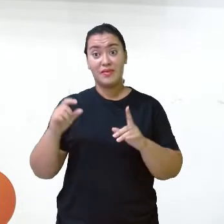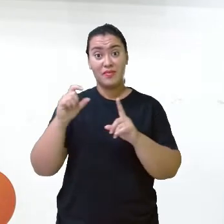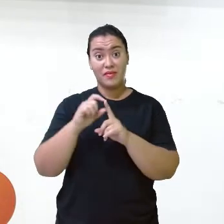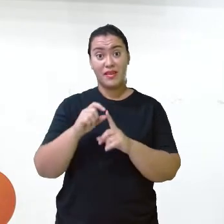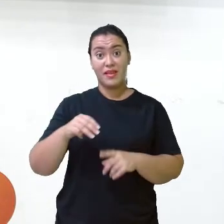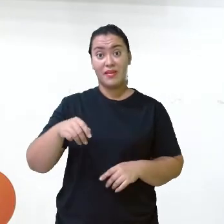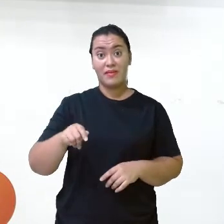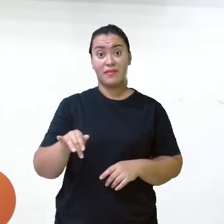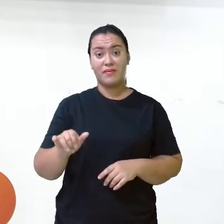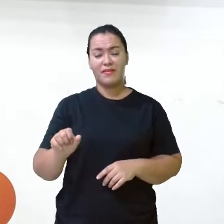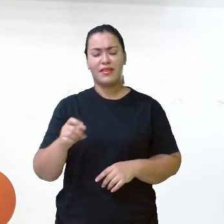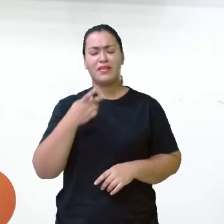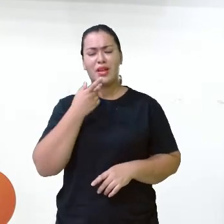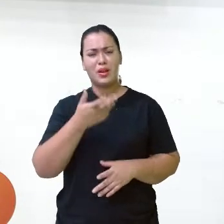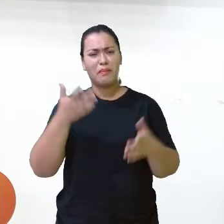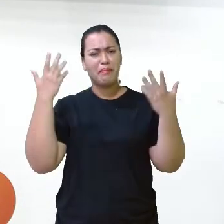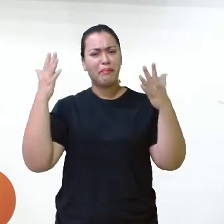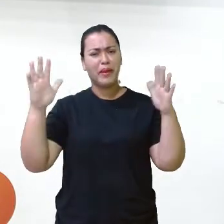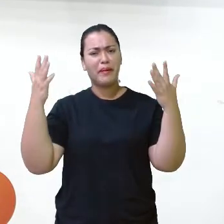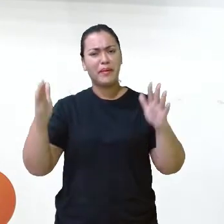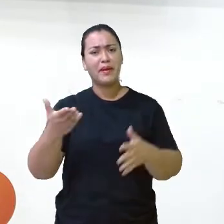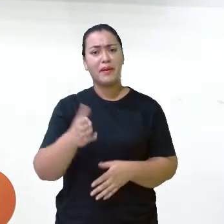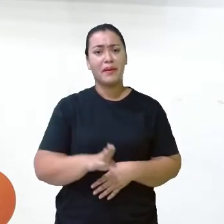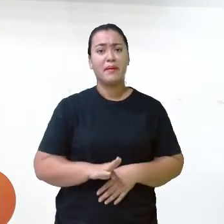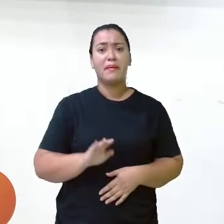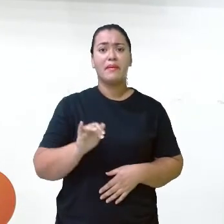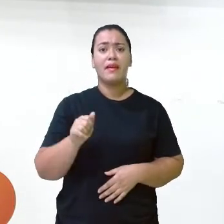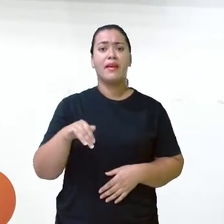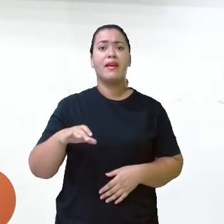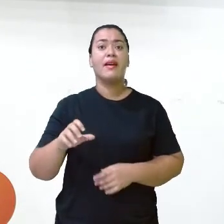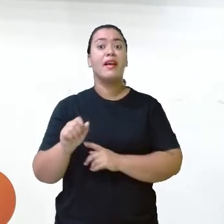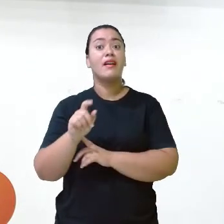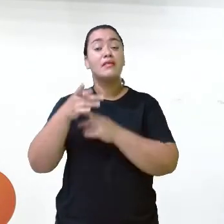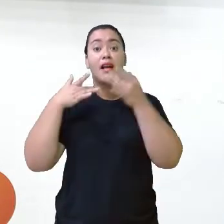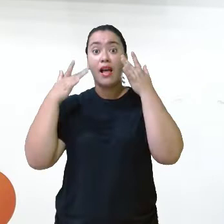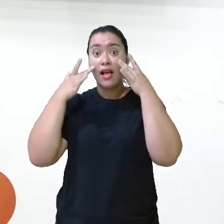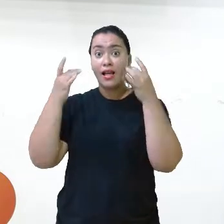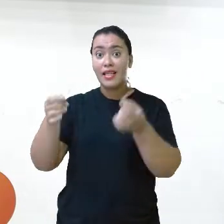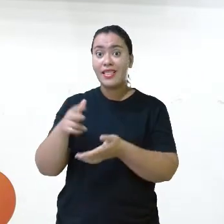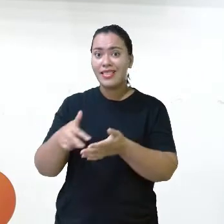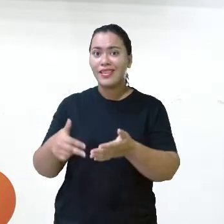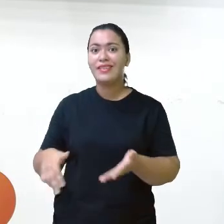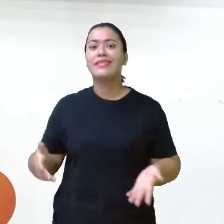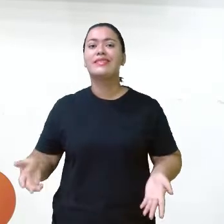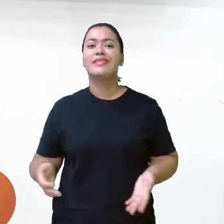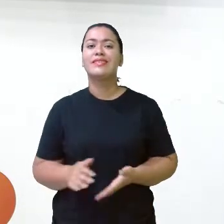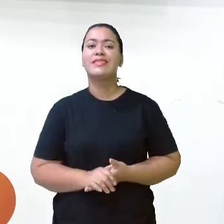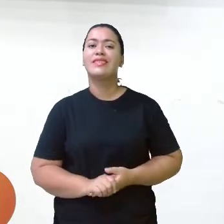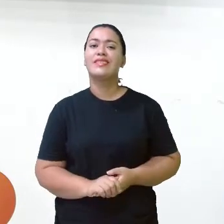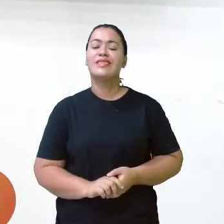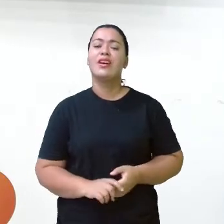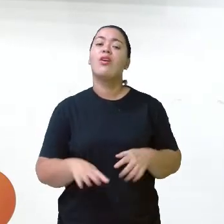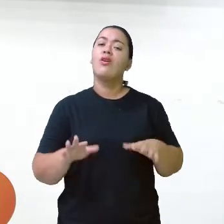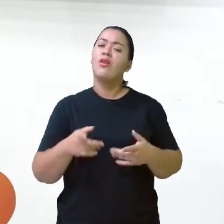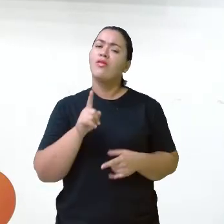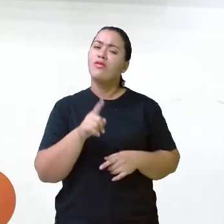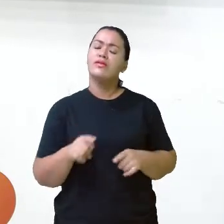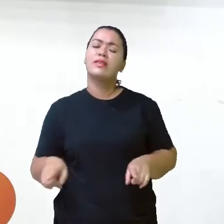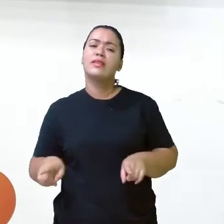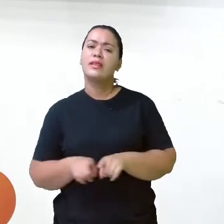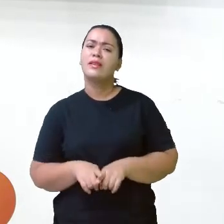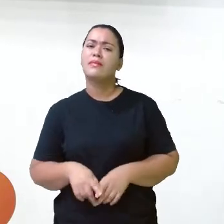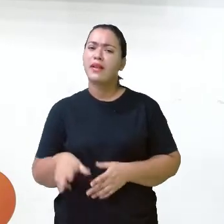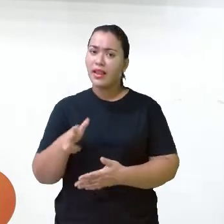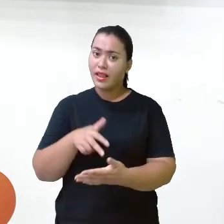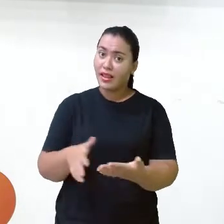gente. Bianca, você acertou. Você estava prestando atenção à nossa leitura. Ou será que você leu também o livro na árvore de